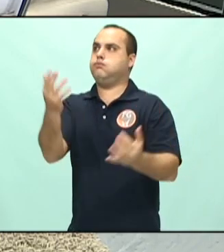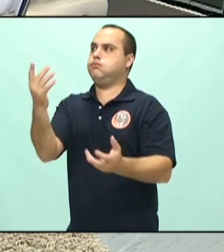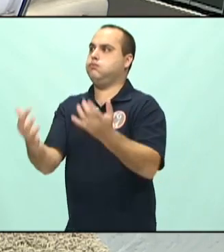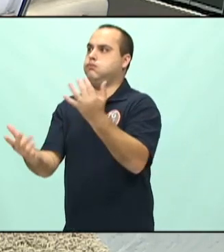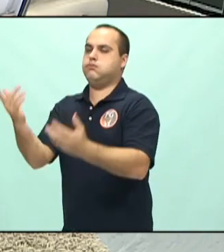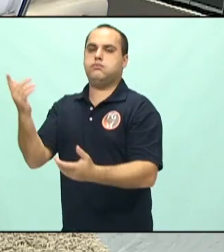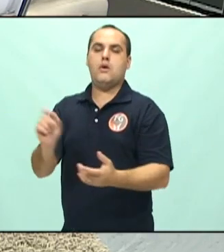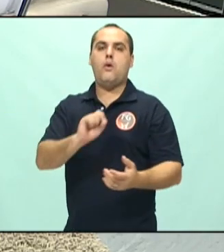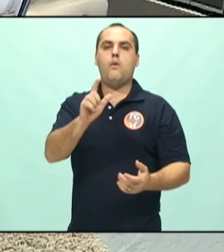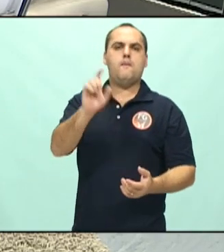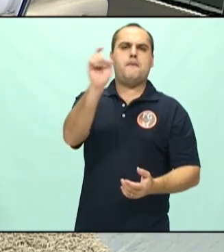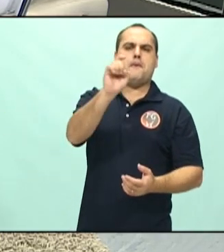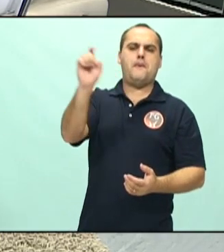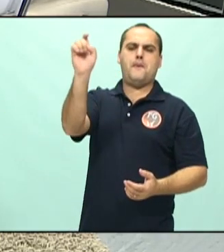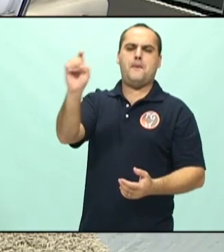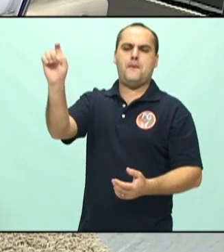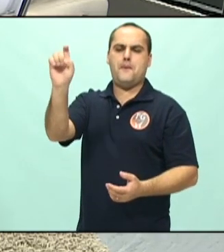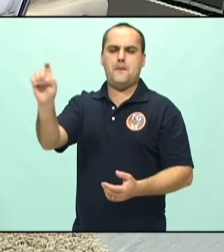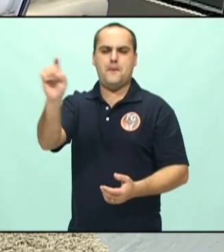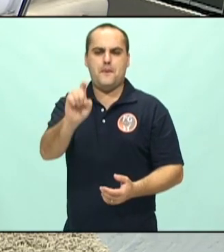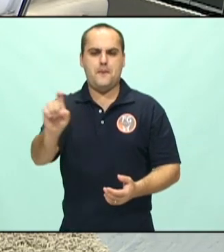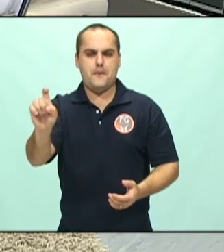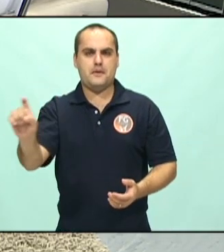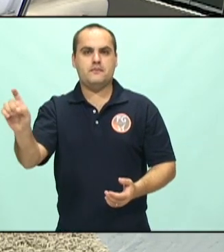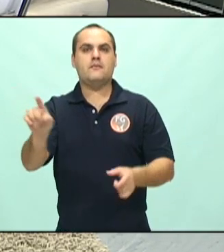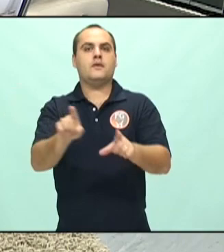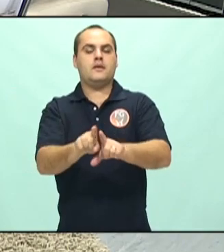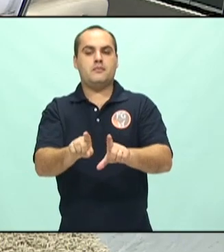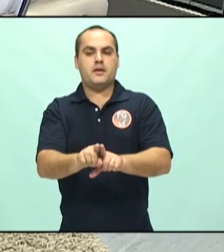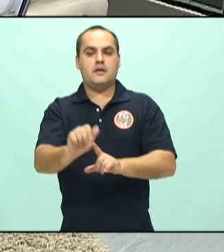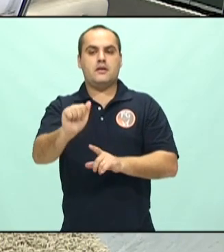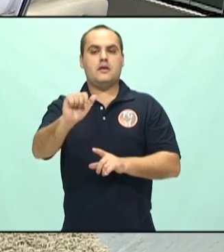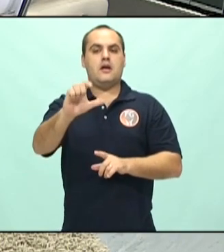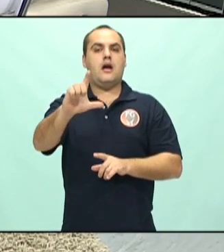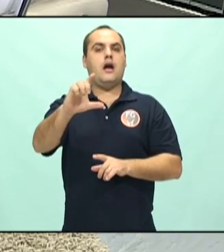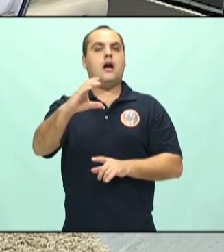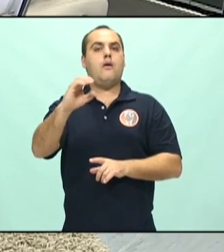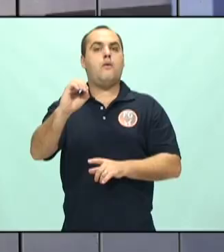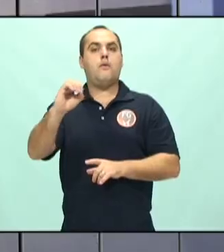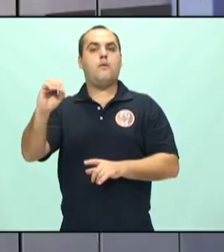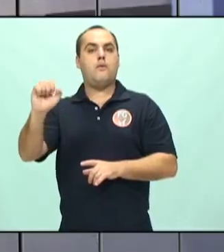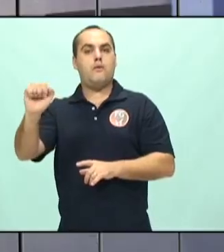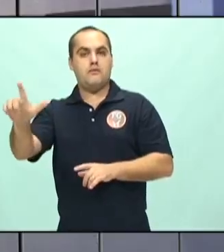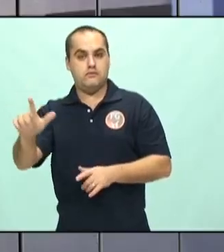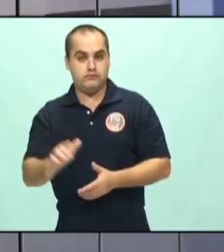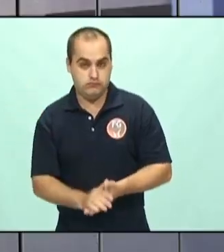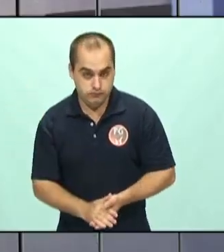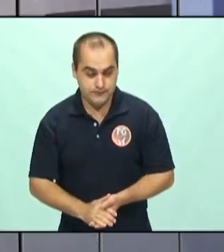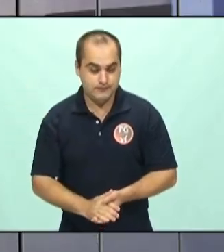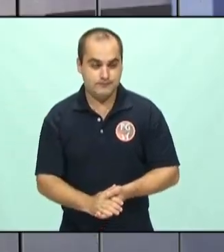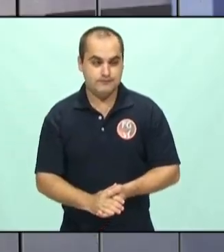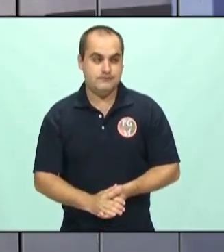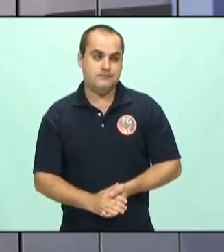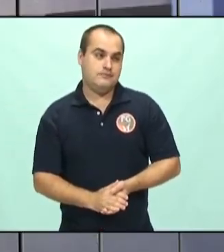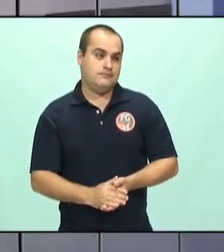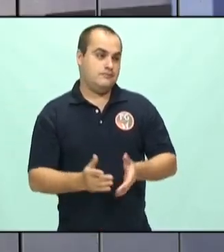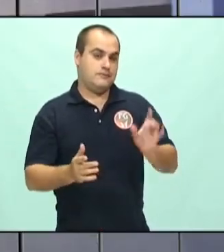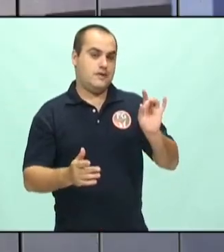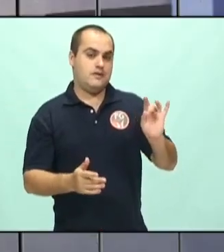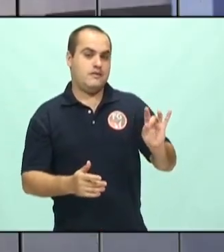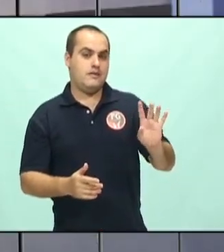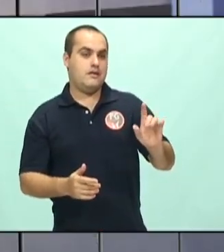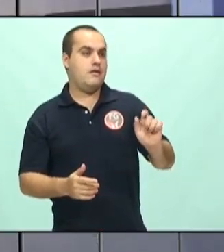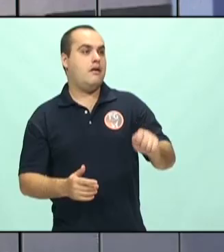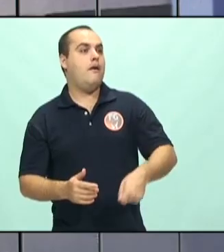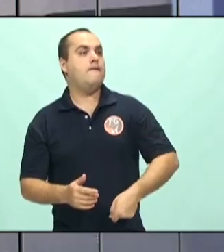inseticida né até um pouco né o uol que é a melhor coisa que tem preliminar mas não é o fato de chegar ao claro órgão